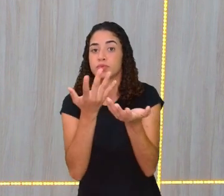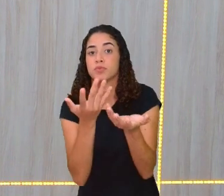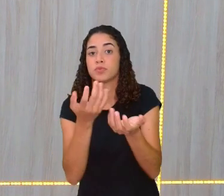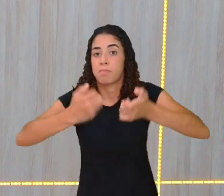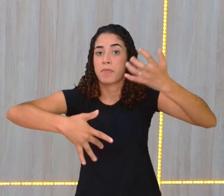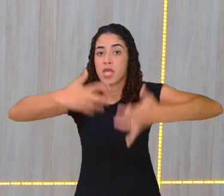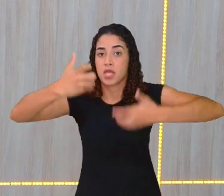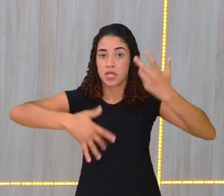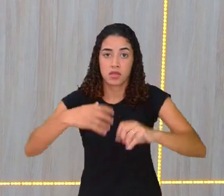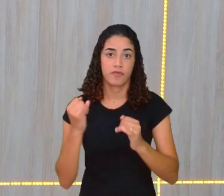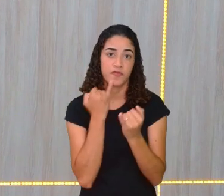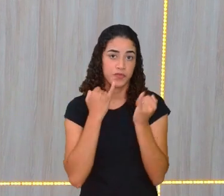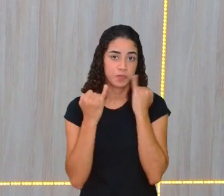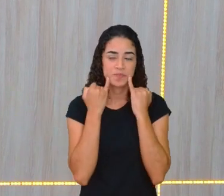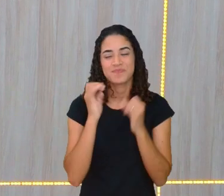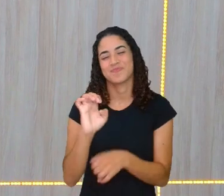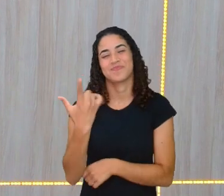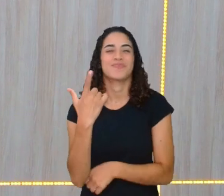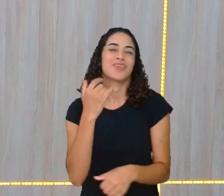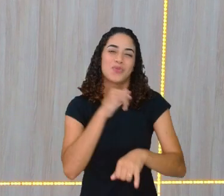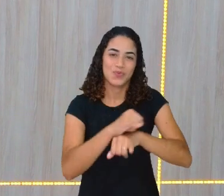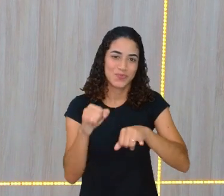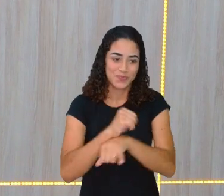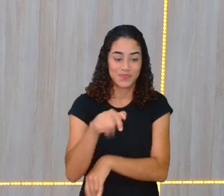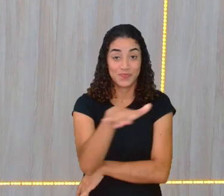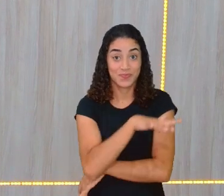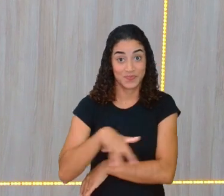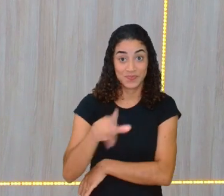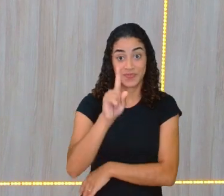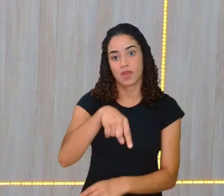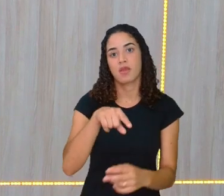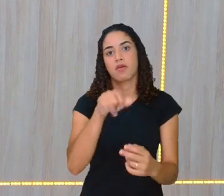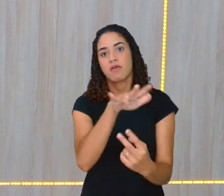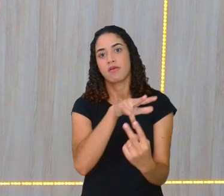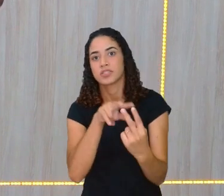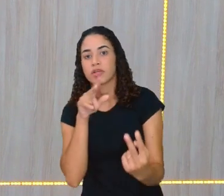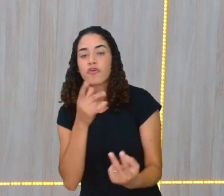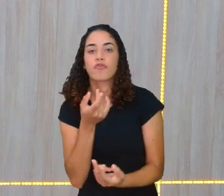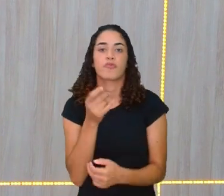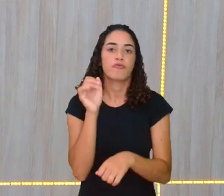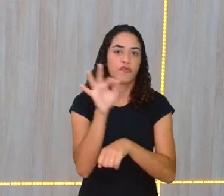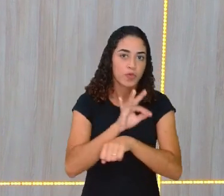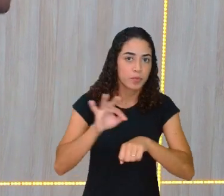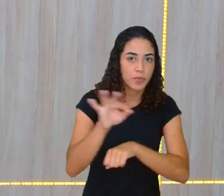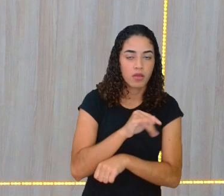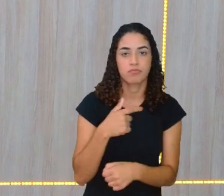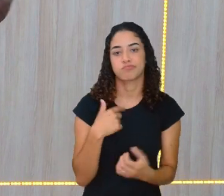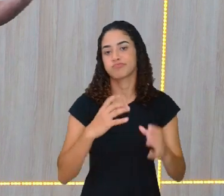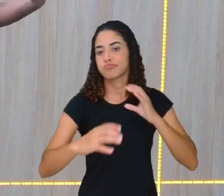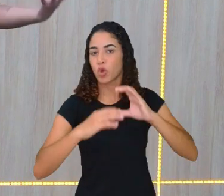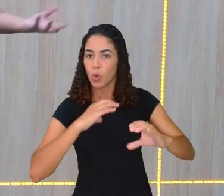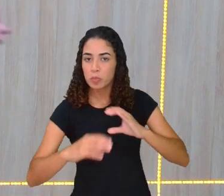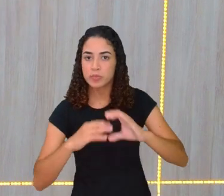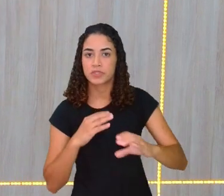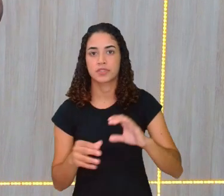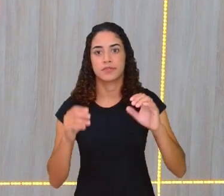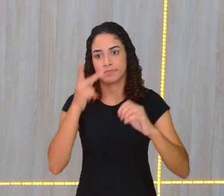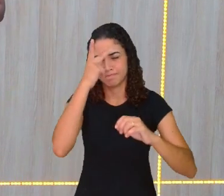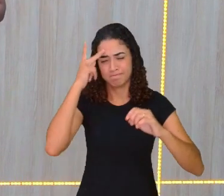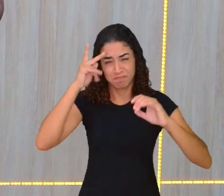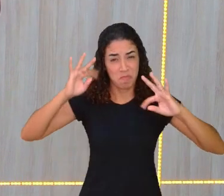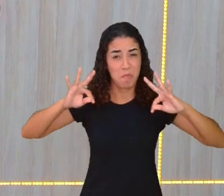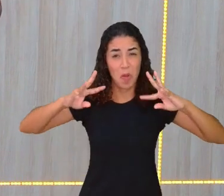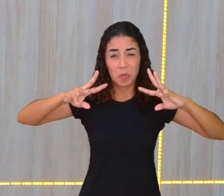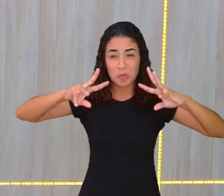informação. É claro que numa notícia, num ambiente digital formal, em que eu estou ali me comunicando com milhares e milhões